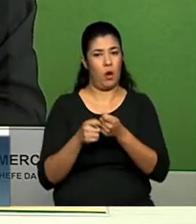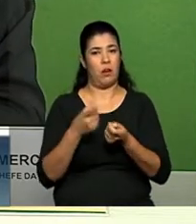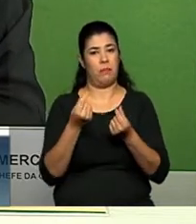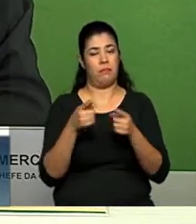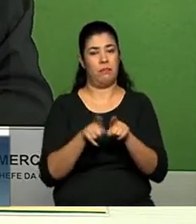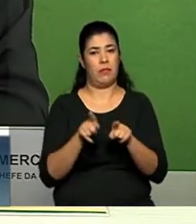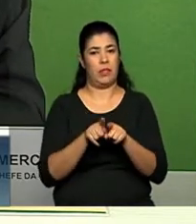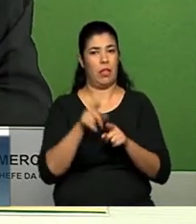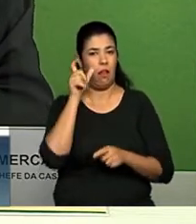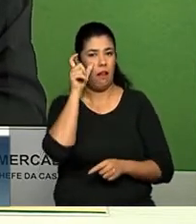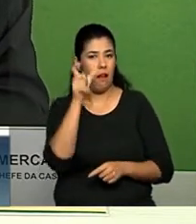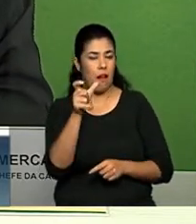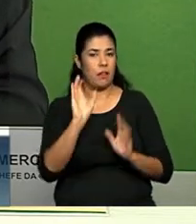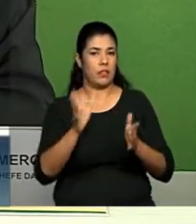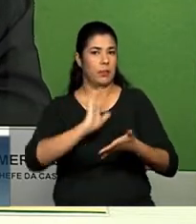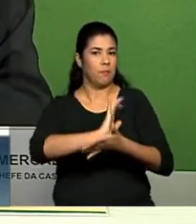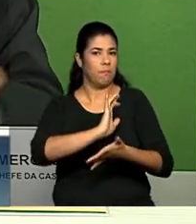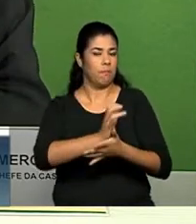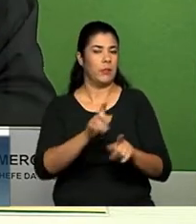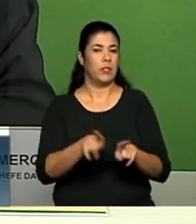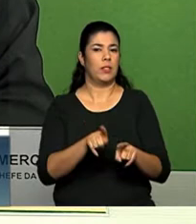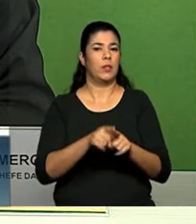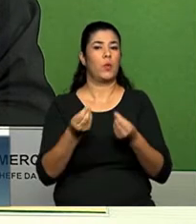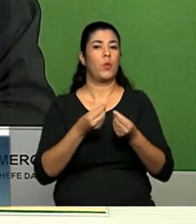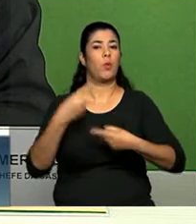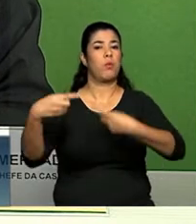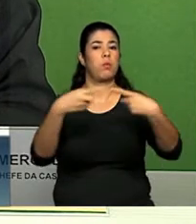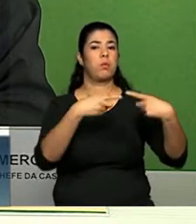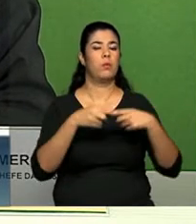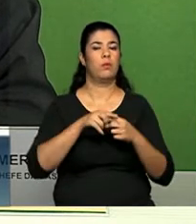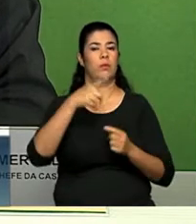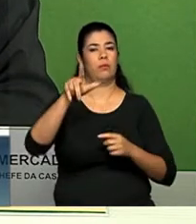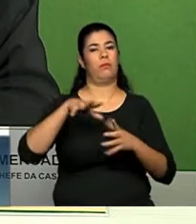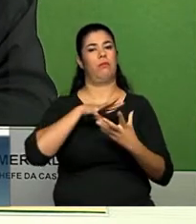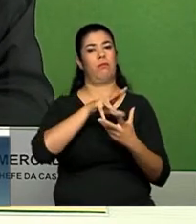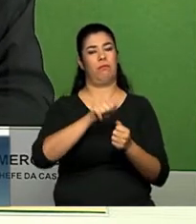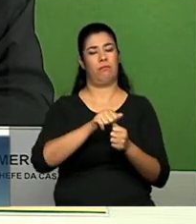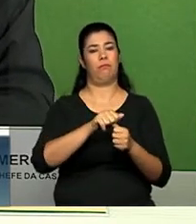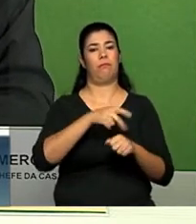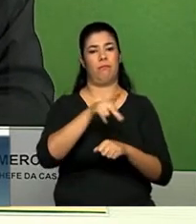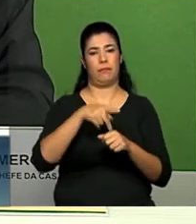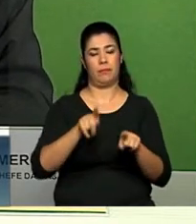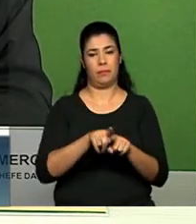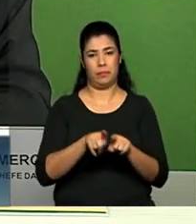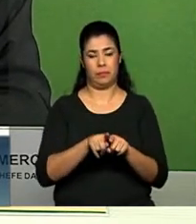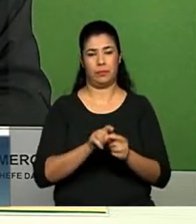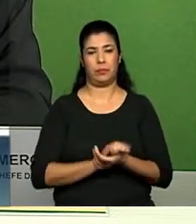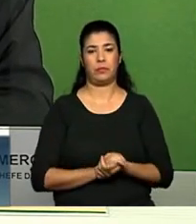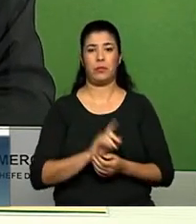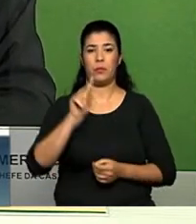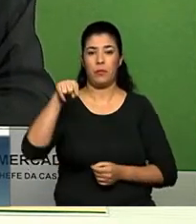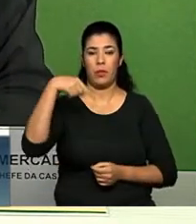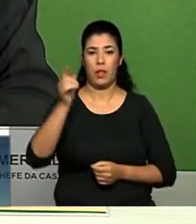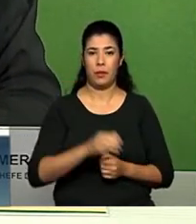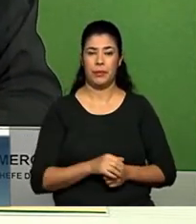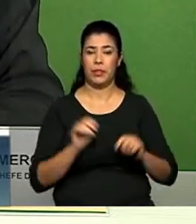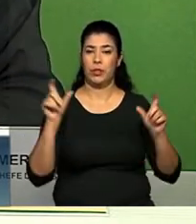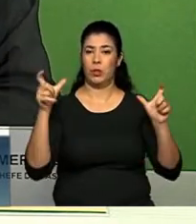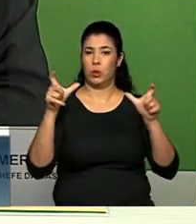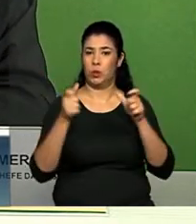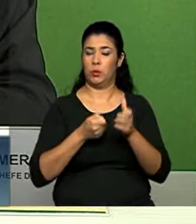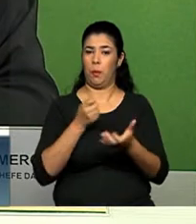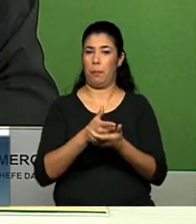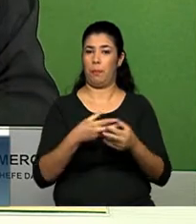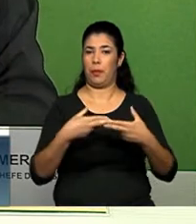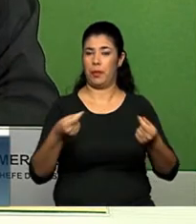esses setores estavam muito pressionados pela concorrência internacional. Depois, a desoneração da folha foi expandida